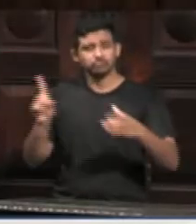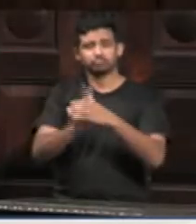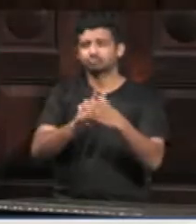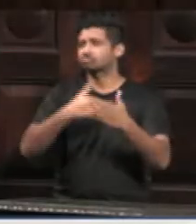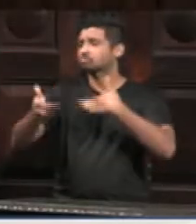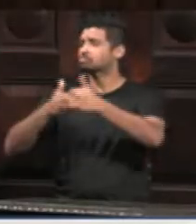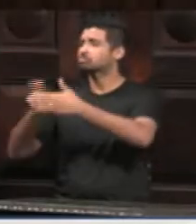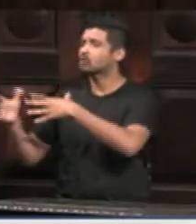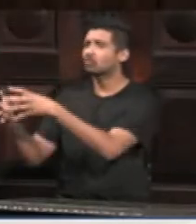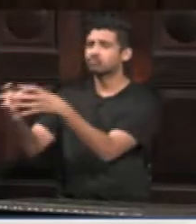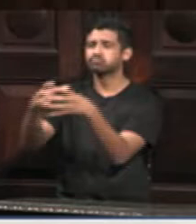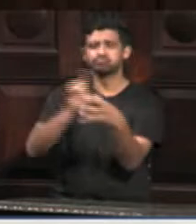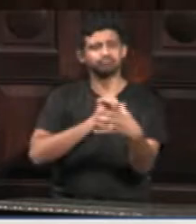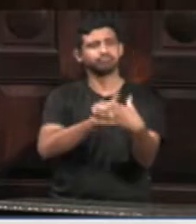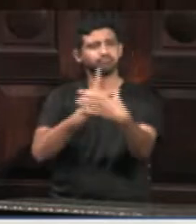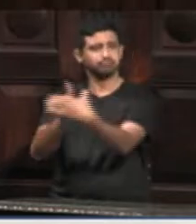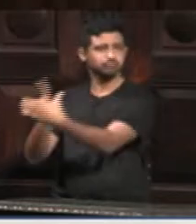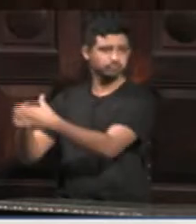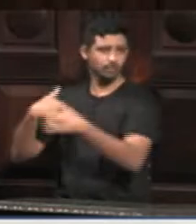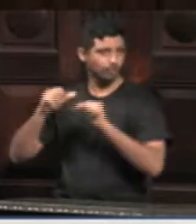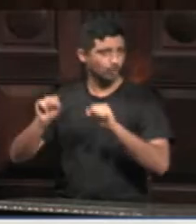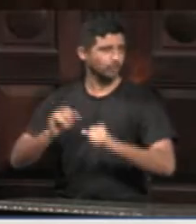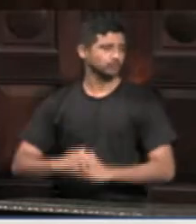comissão que eu queira assistir.